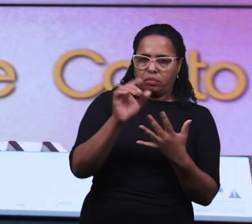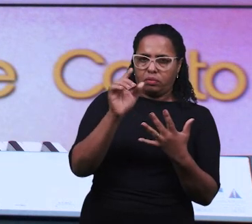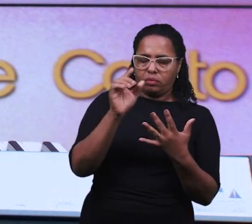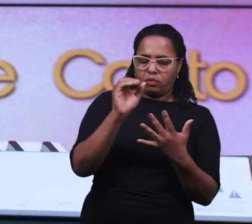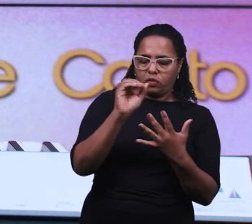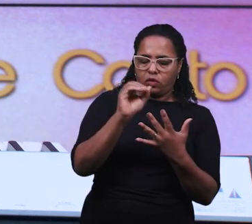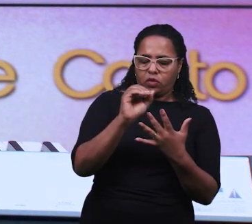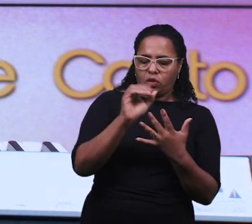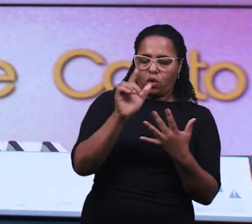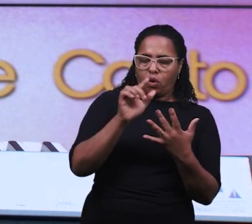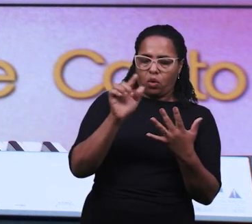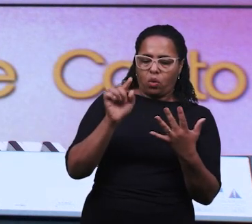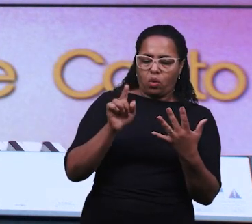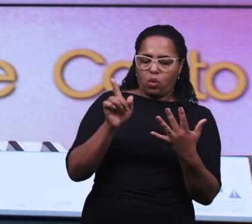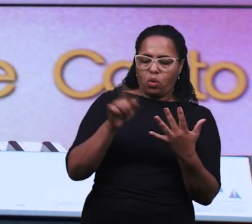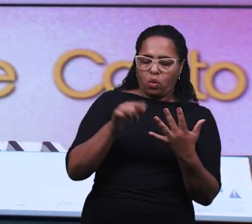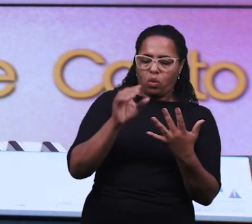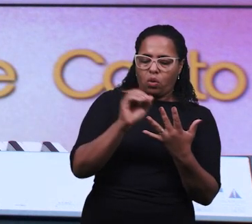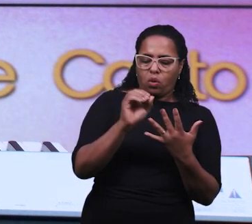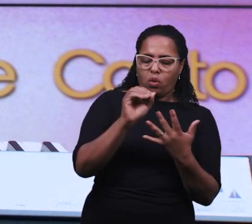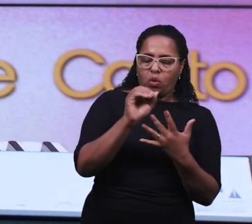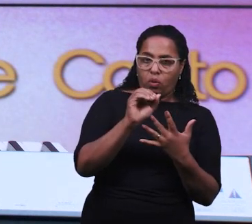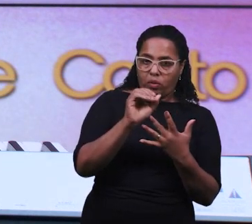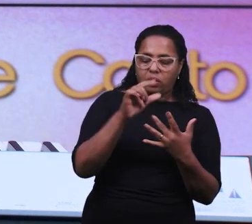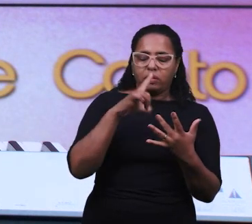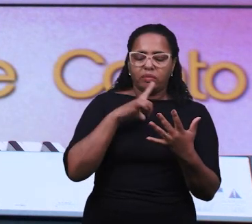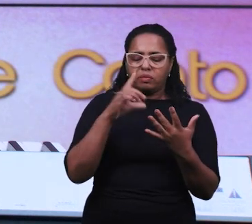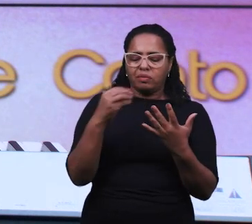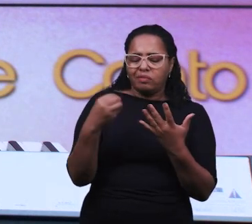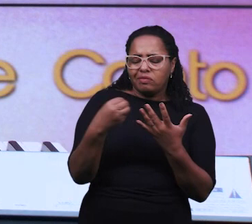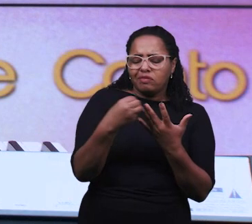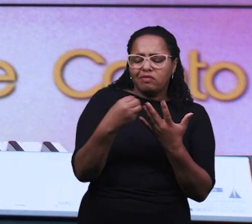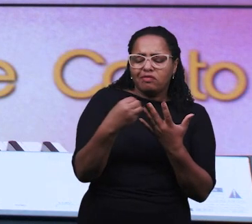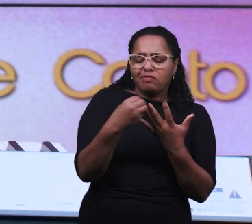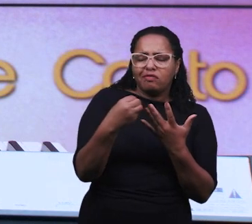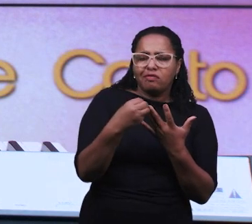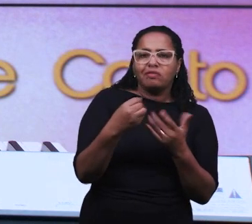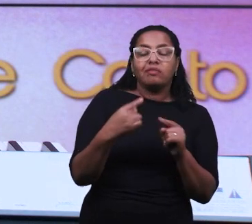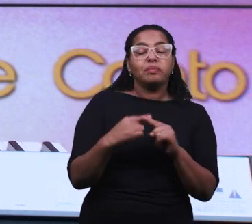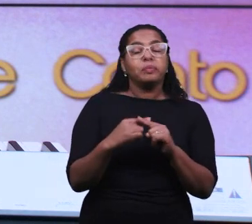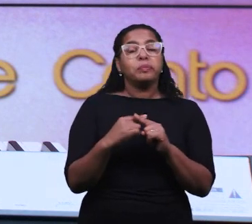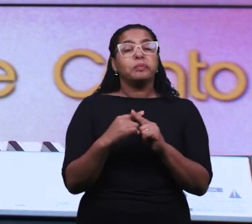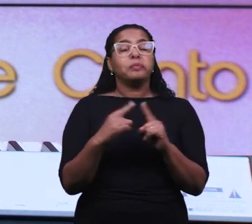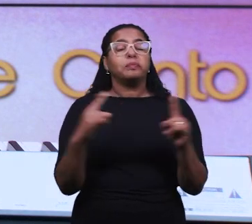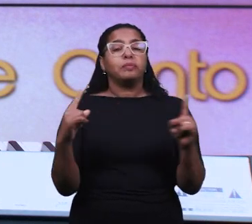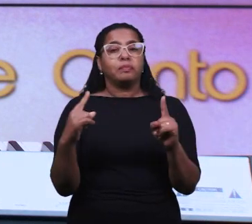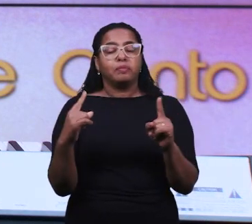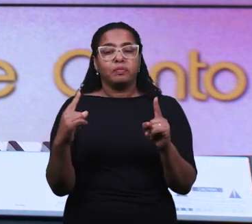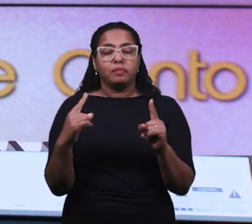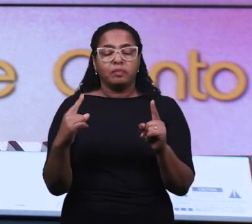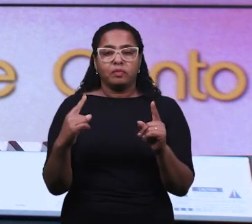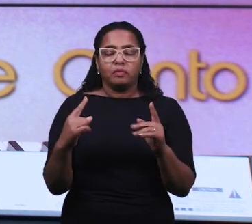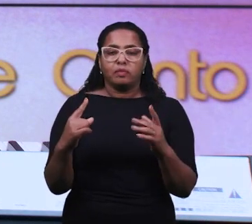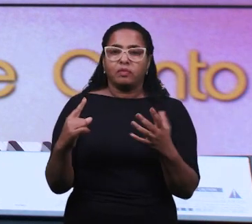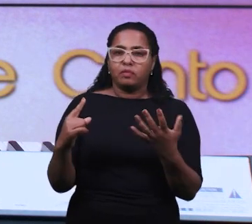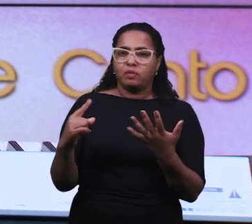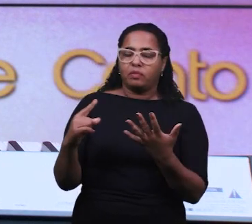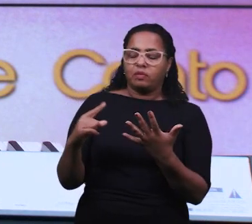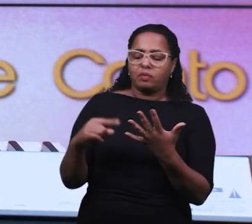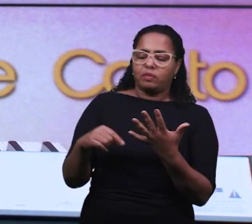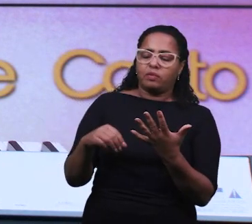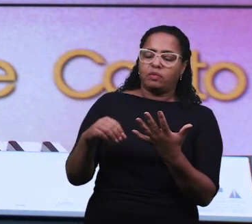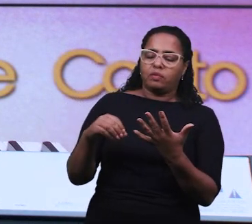e a vogal O, elas vão estar bem próximas. Porém, a vogal